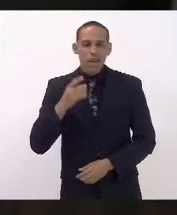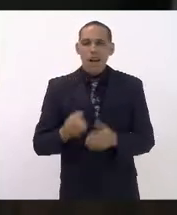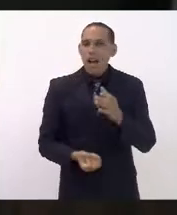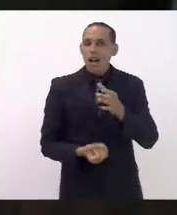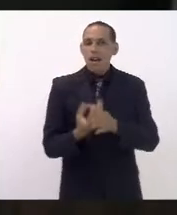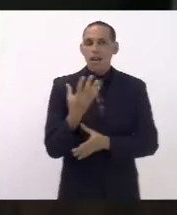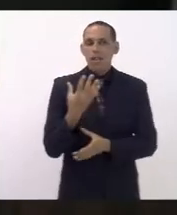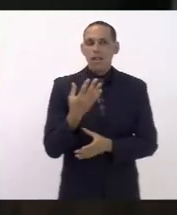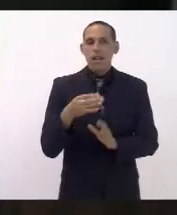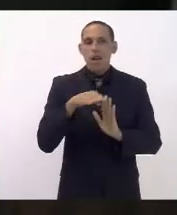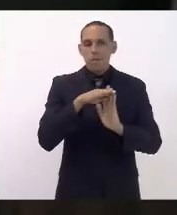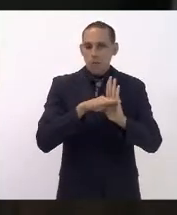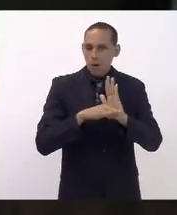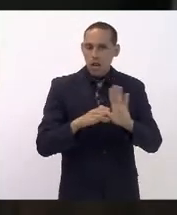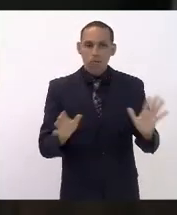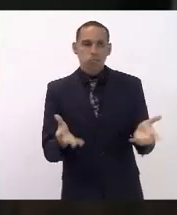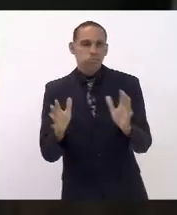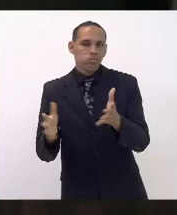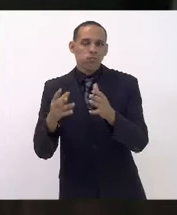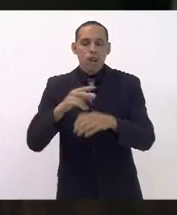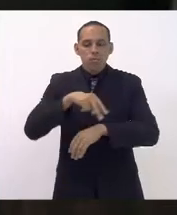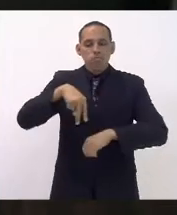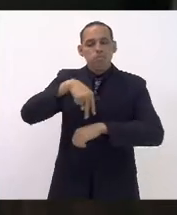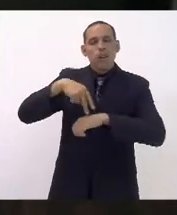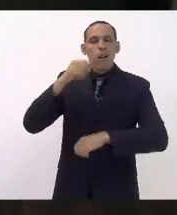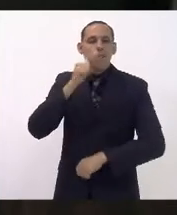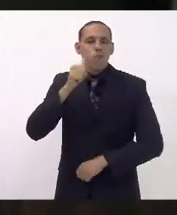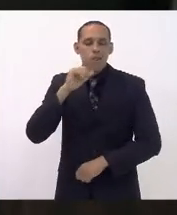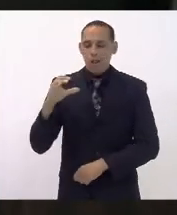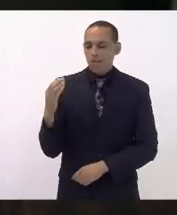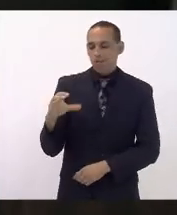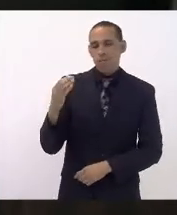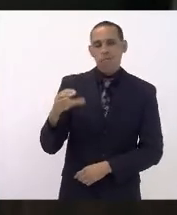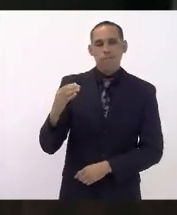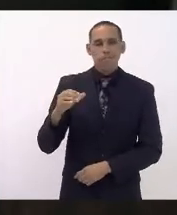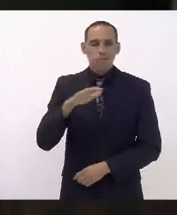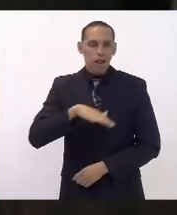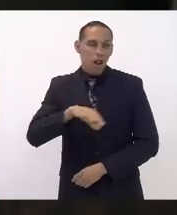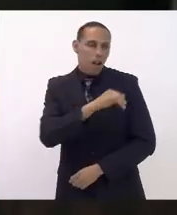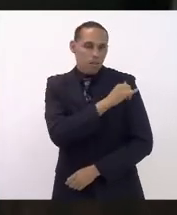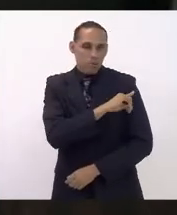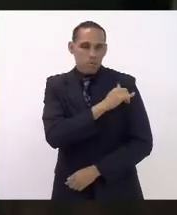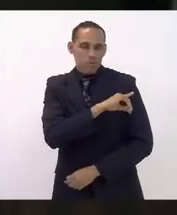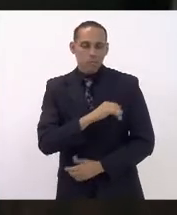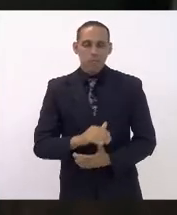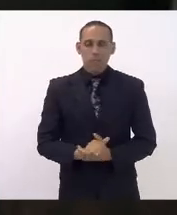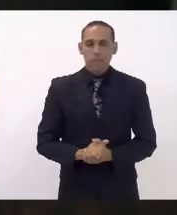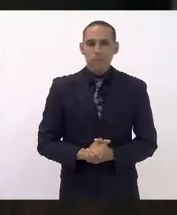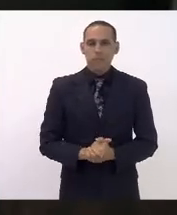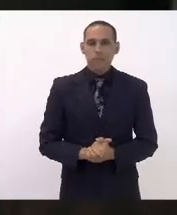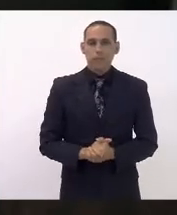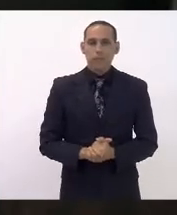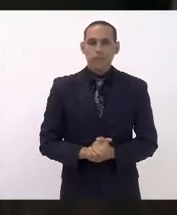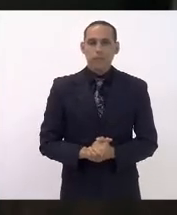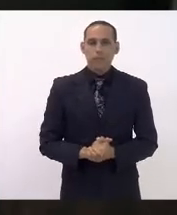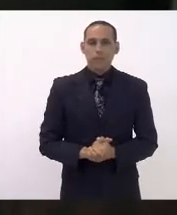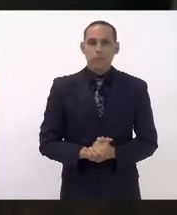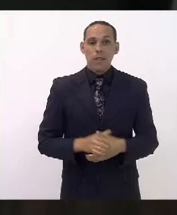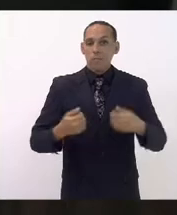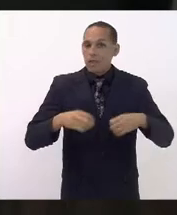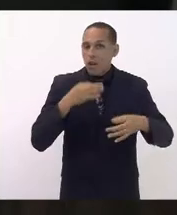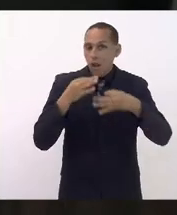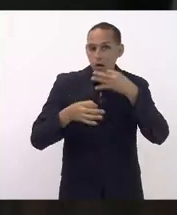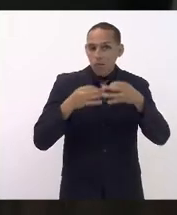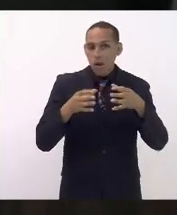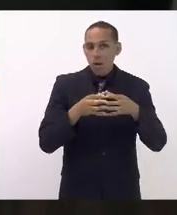do Programa Estadual de Incentivo ao Protagonismo das Mulheres na Ciência, no âmbito do Estado do Rio de Janeiro e da outras providências. Pendente de pareceres das comissões